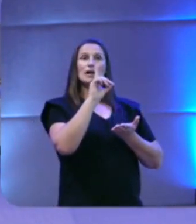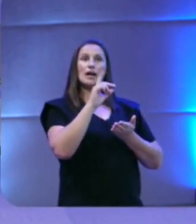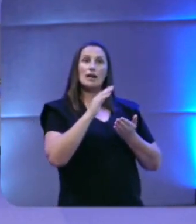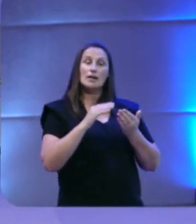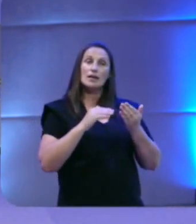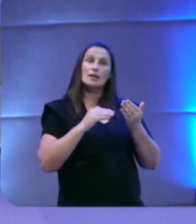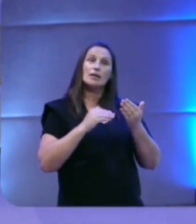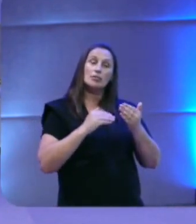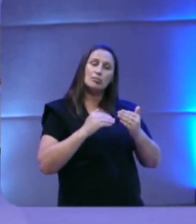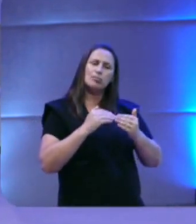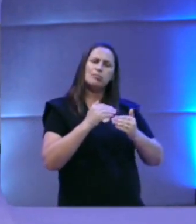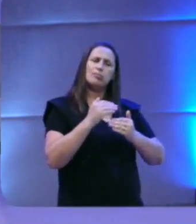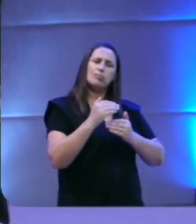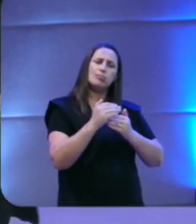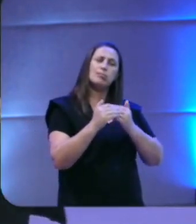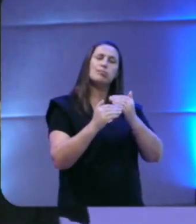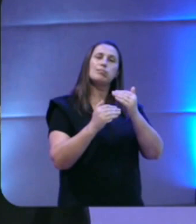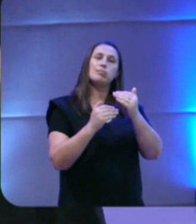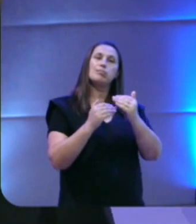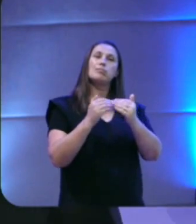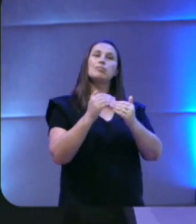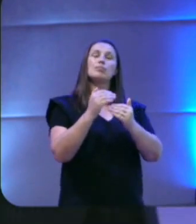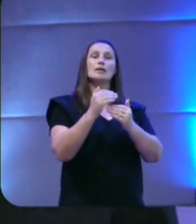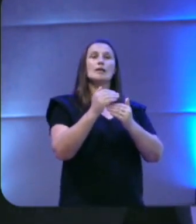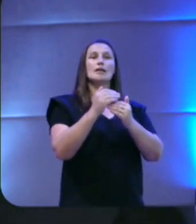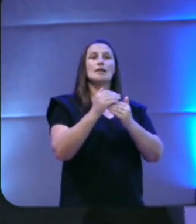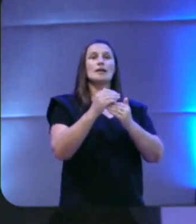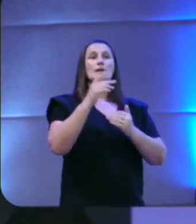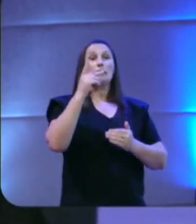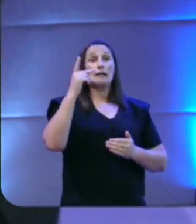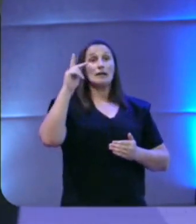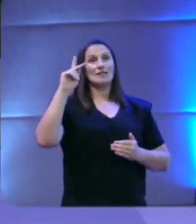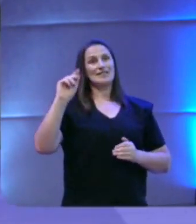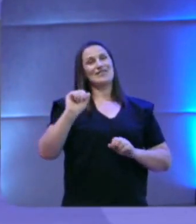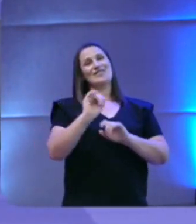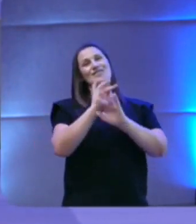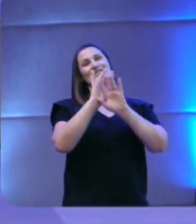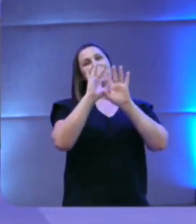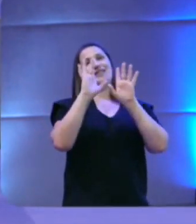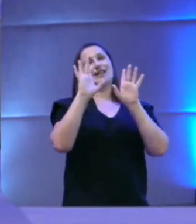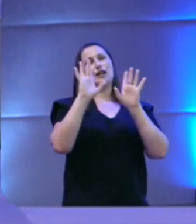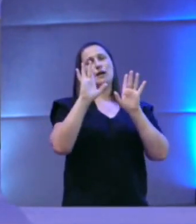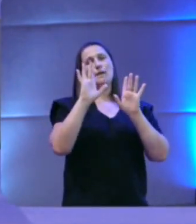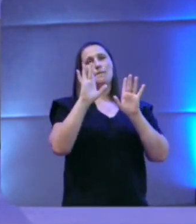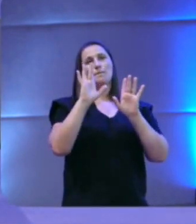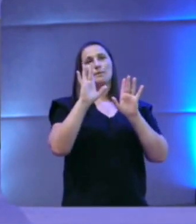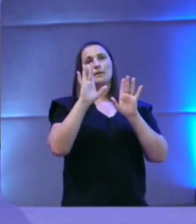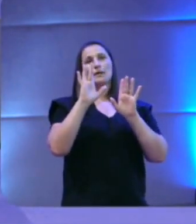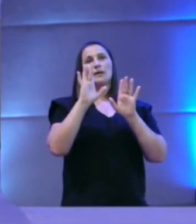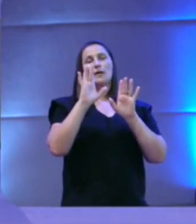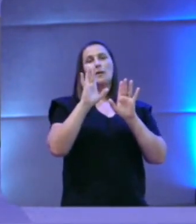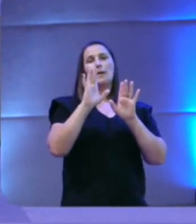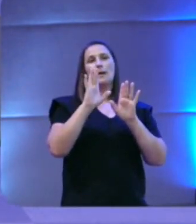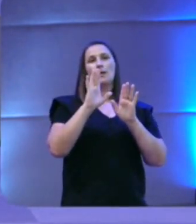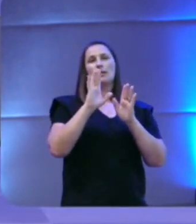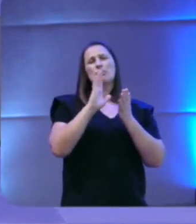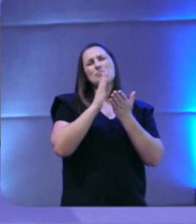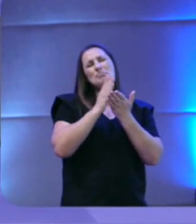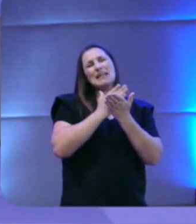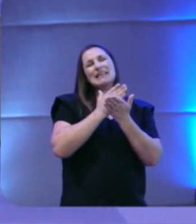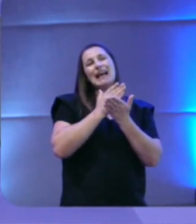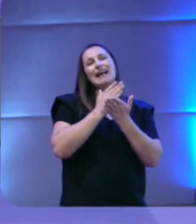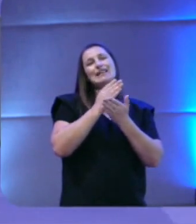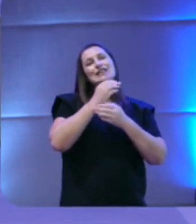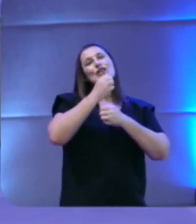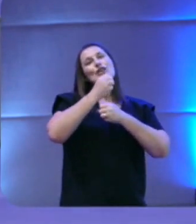caminhando toda semana com ela. E, para a glória de Deus, em meados do ano passado, em junho de 2019, nós batizamos a